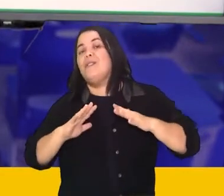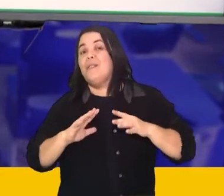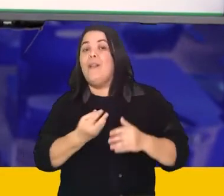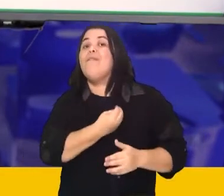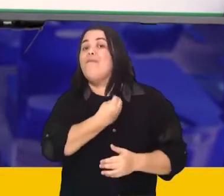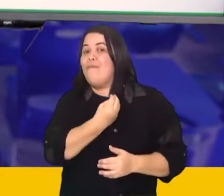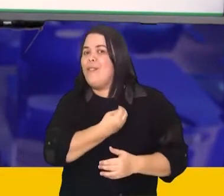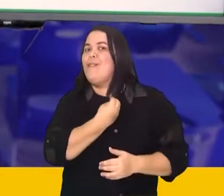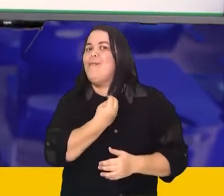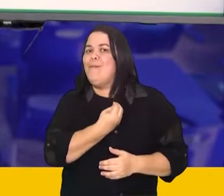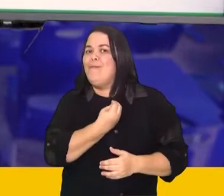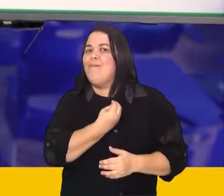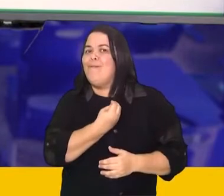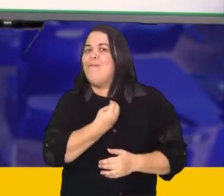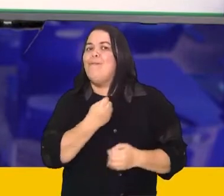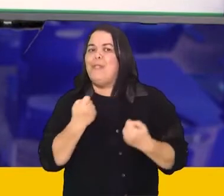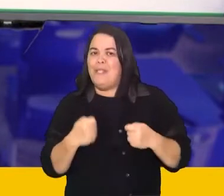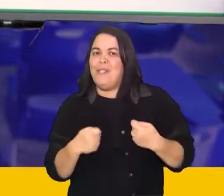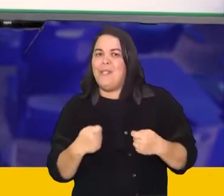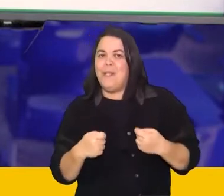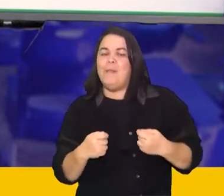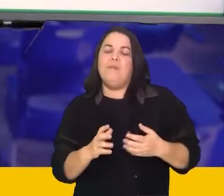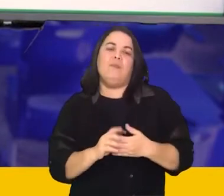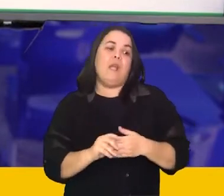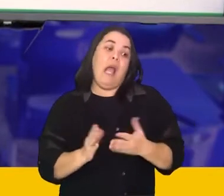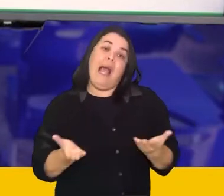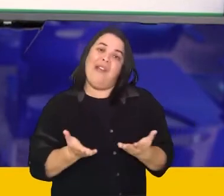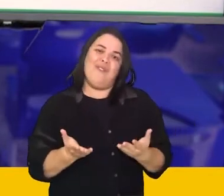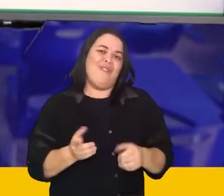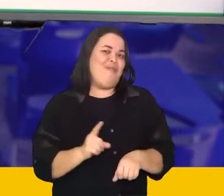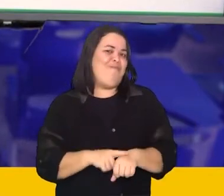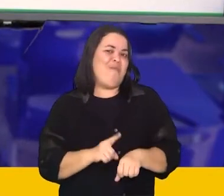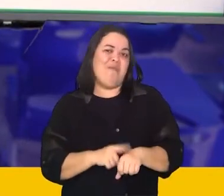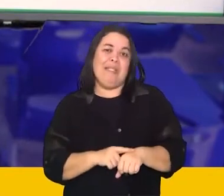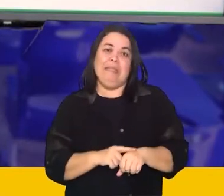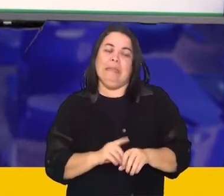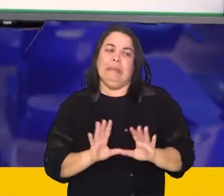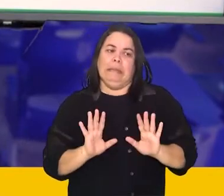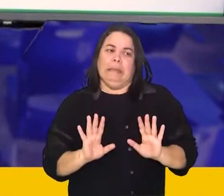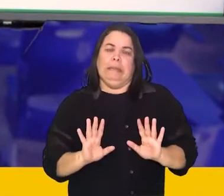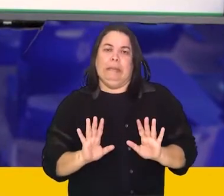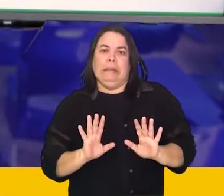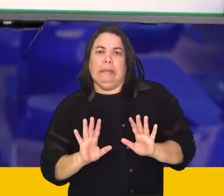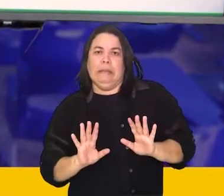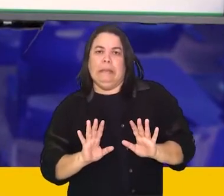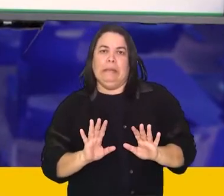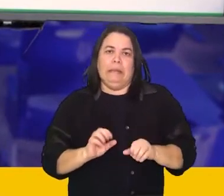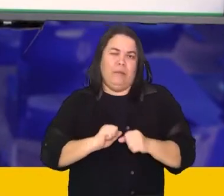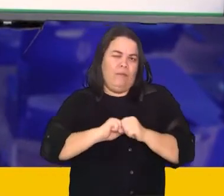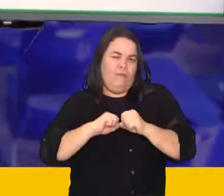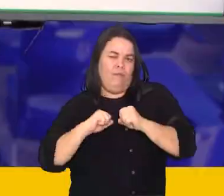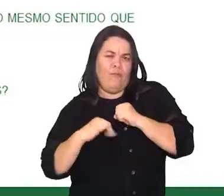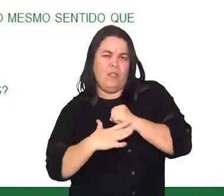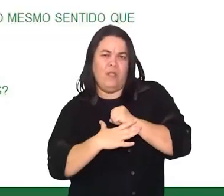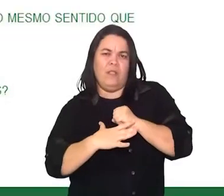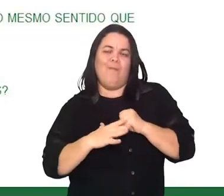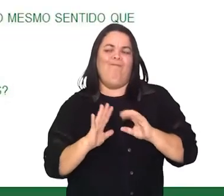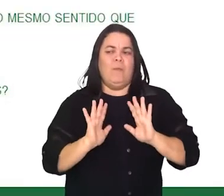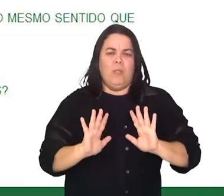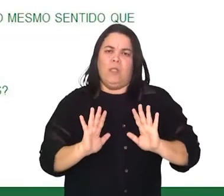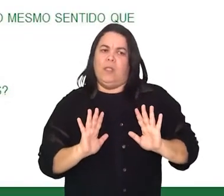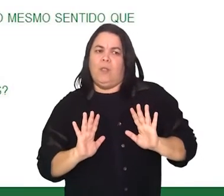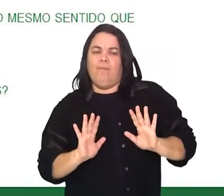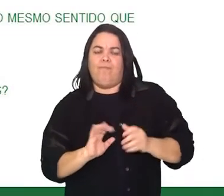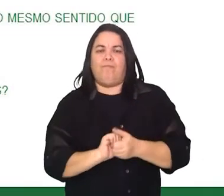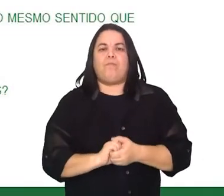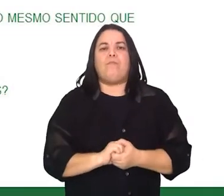mas não com tanta seriedade, principalmente nesse momento, relaxar um pouco, esfriar a cabeça. Né? Então a